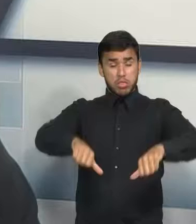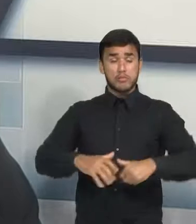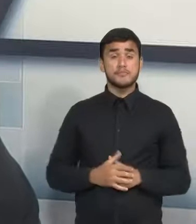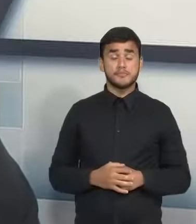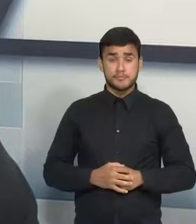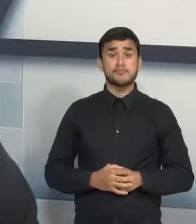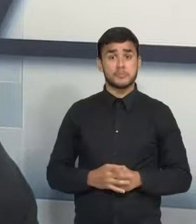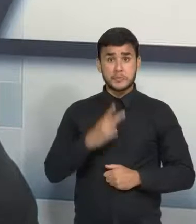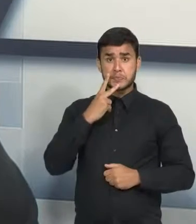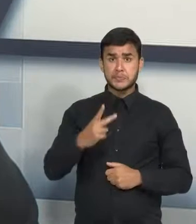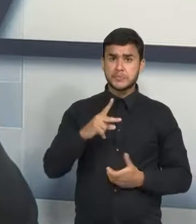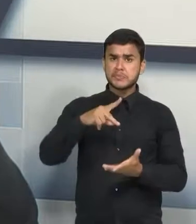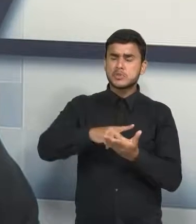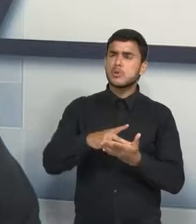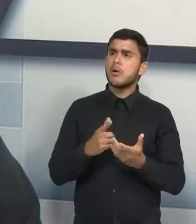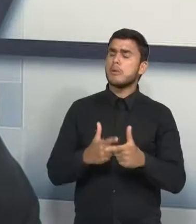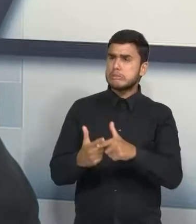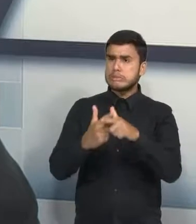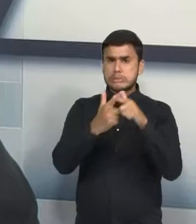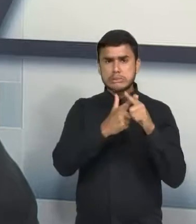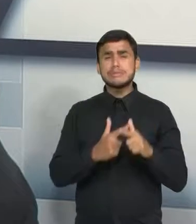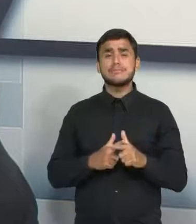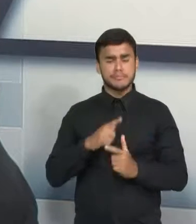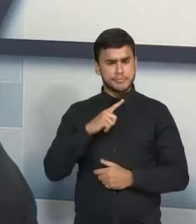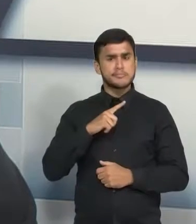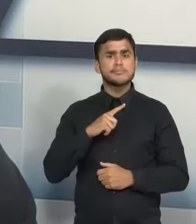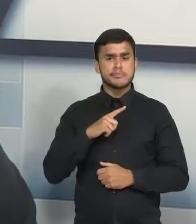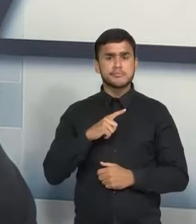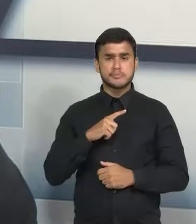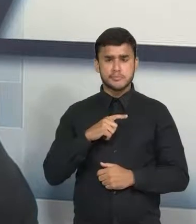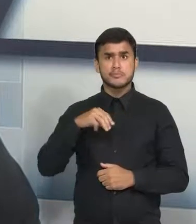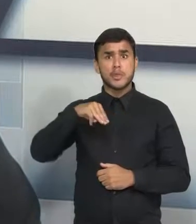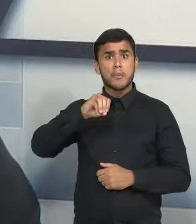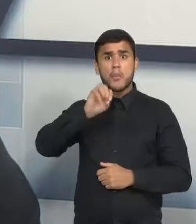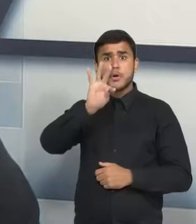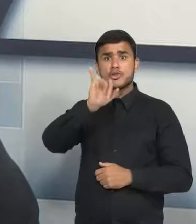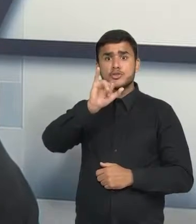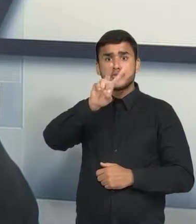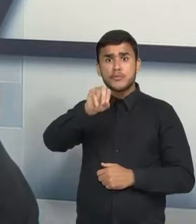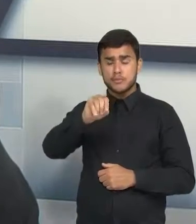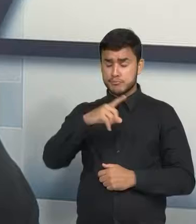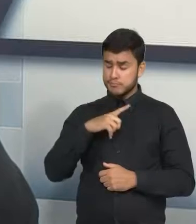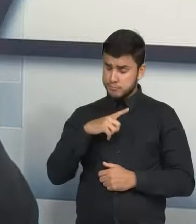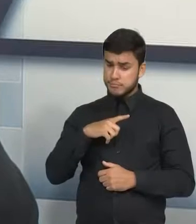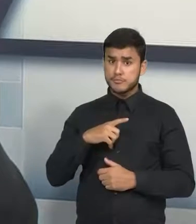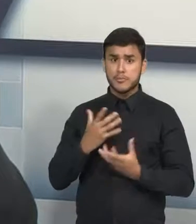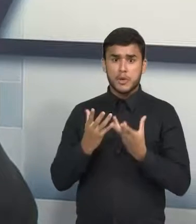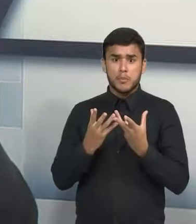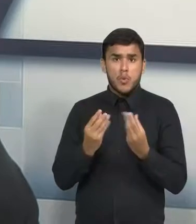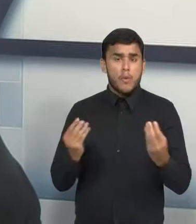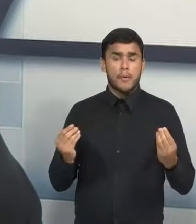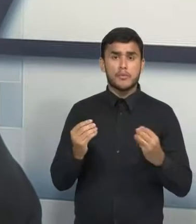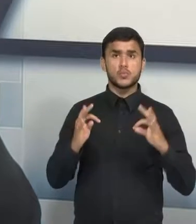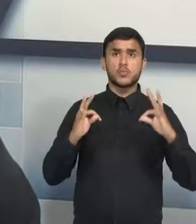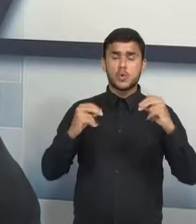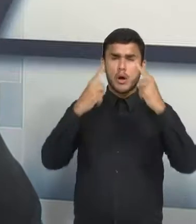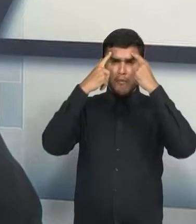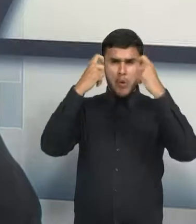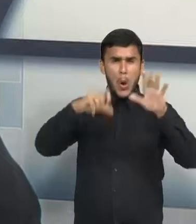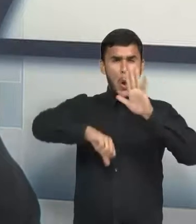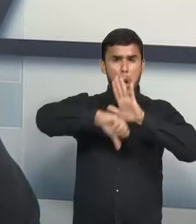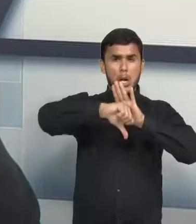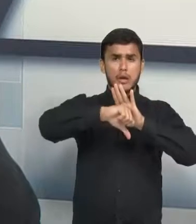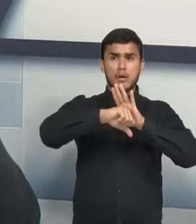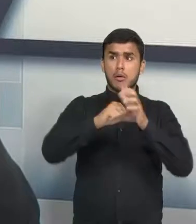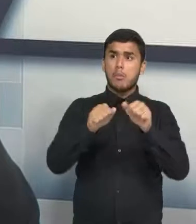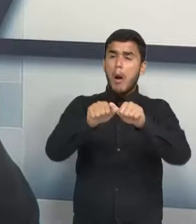feito de muitas outras razões. O crime se nacionalizou. Mais do que isso, se transnacionalizou. Então,